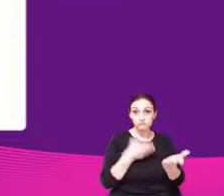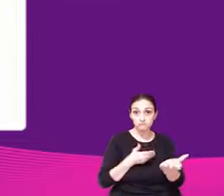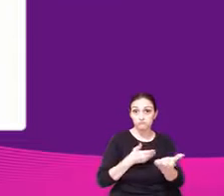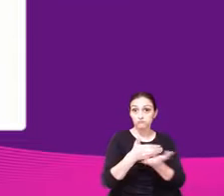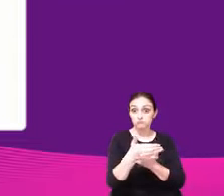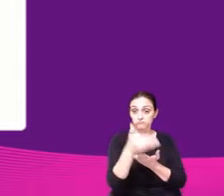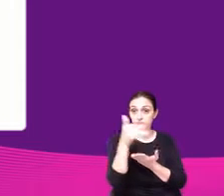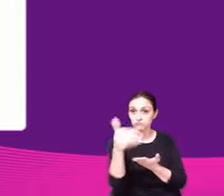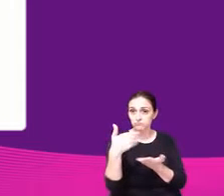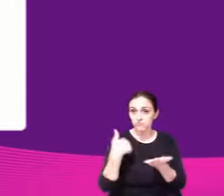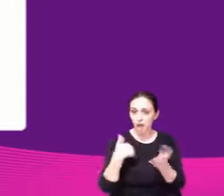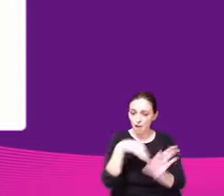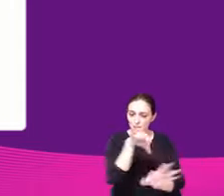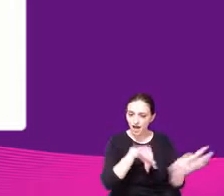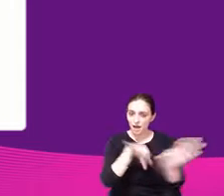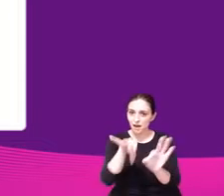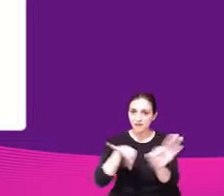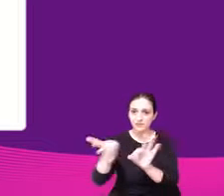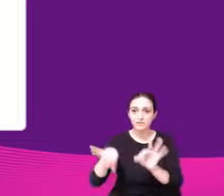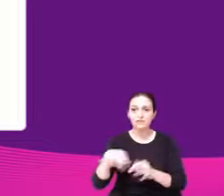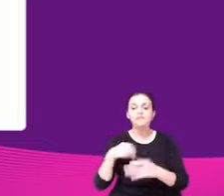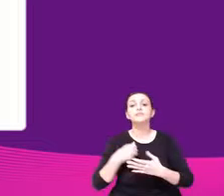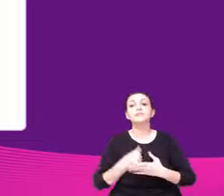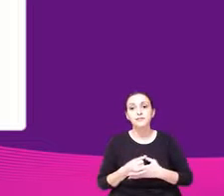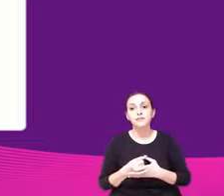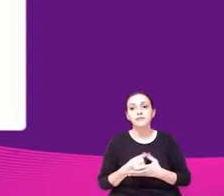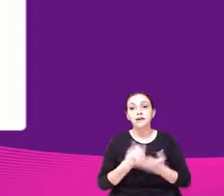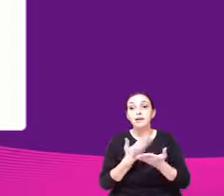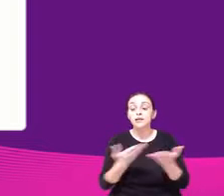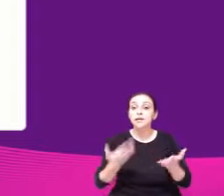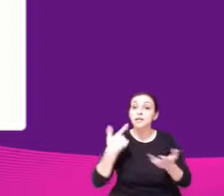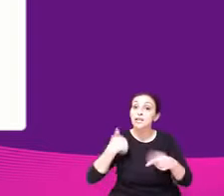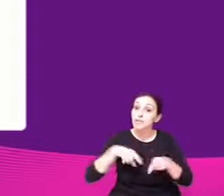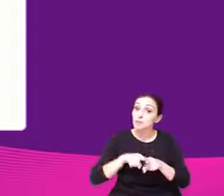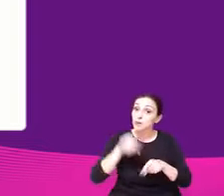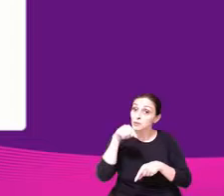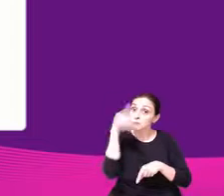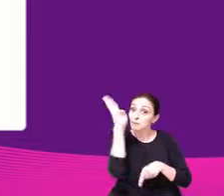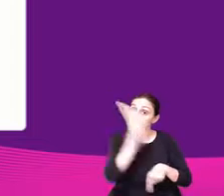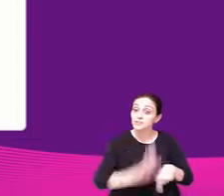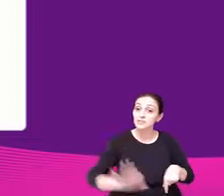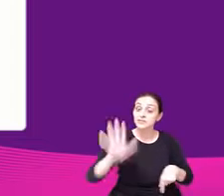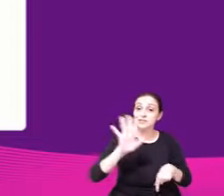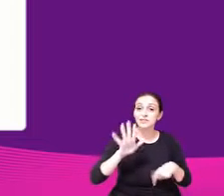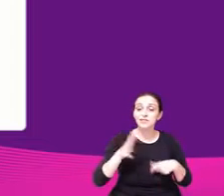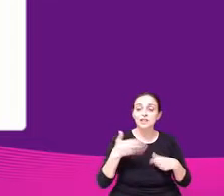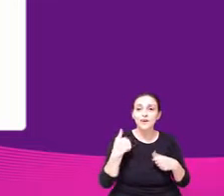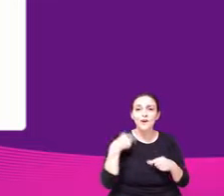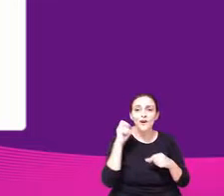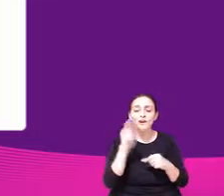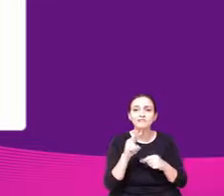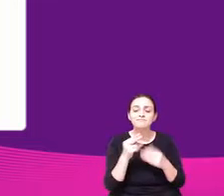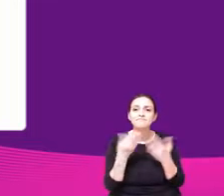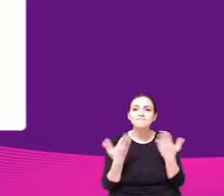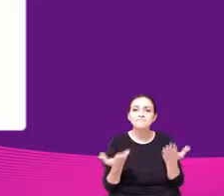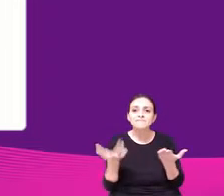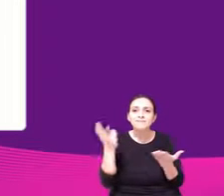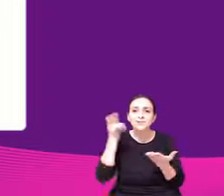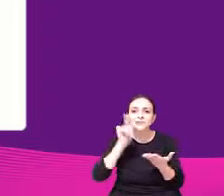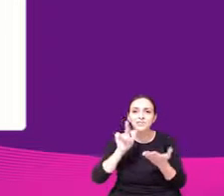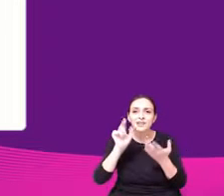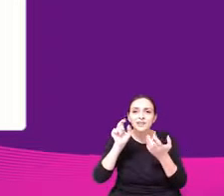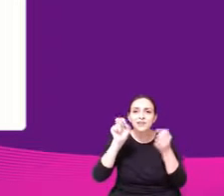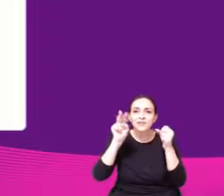um planejamento, a gente, inclusive, no Brasil, até olha isso daqui e consegue visualizar todos